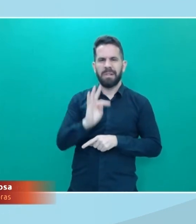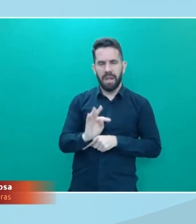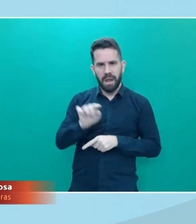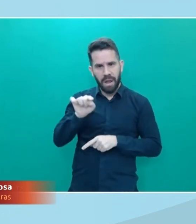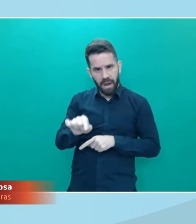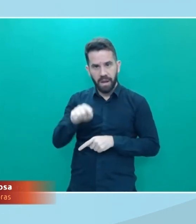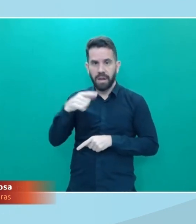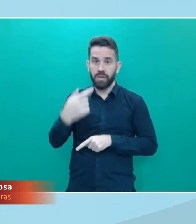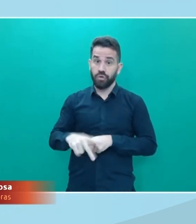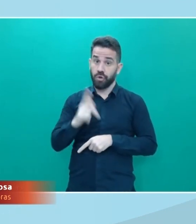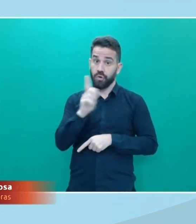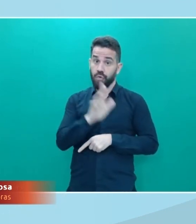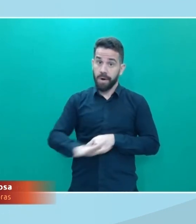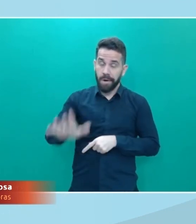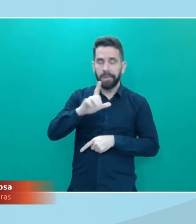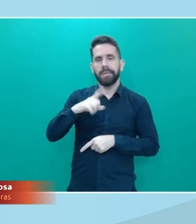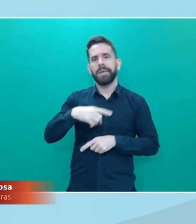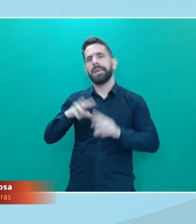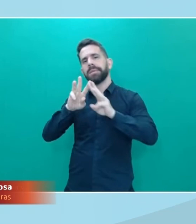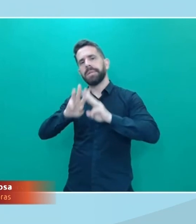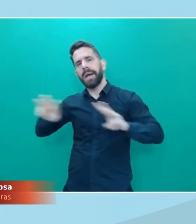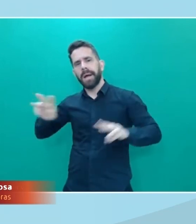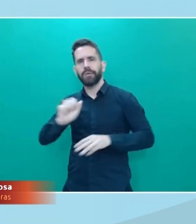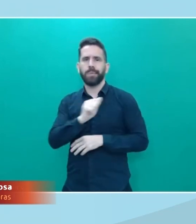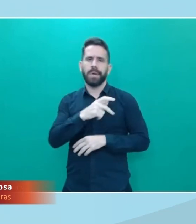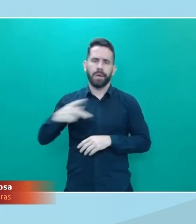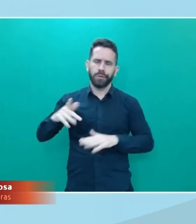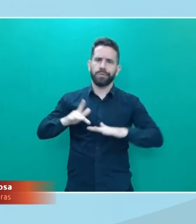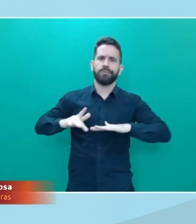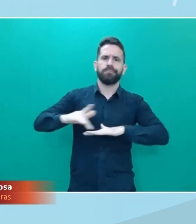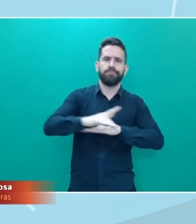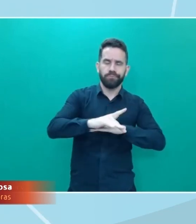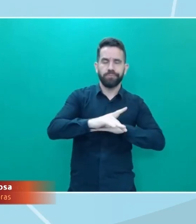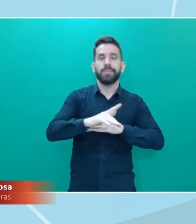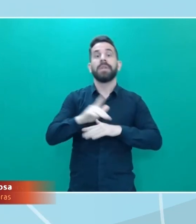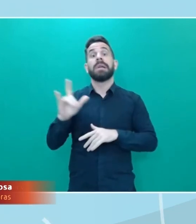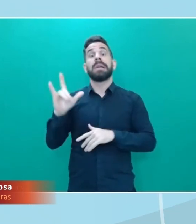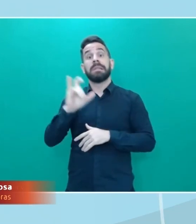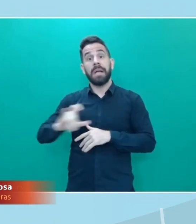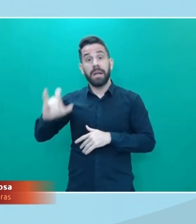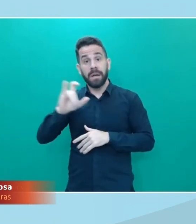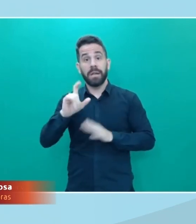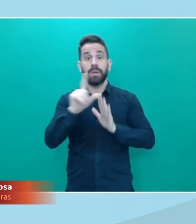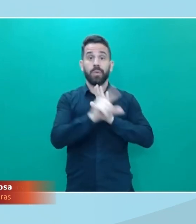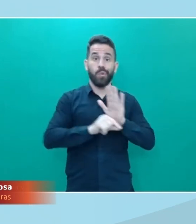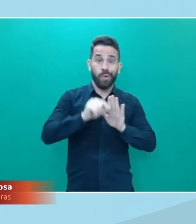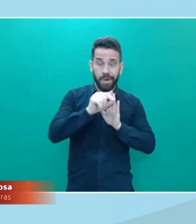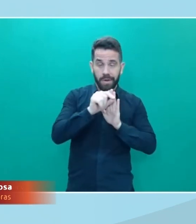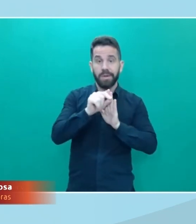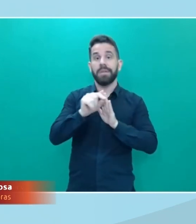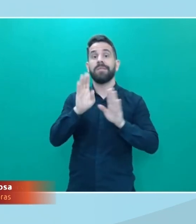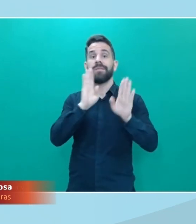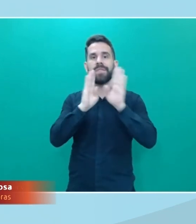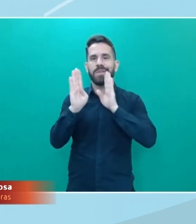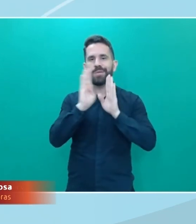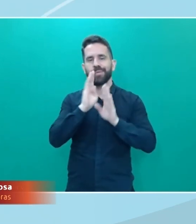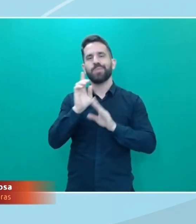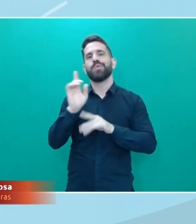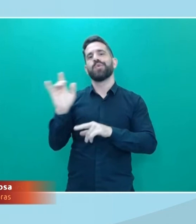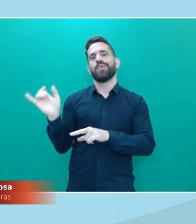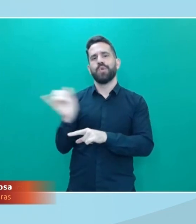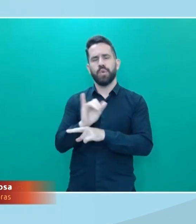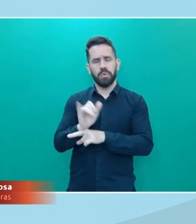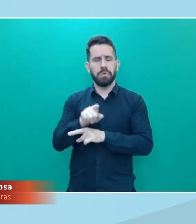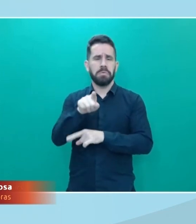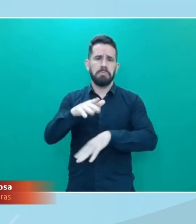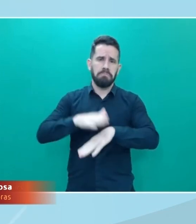várias redes sociais. A gente tem Instagram, Twitter, Facebook e YouTube, onde você pode fazer a sua contribuição, deixar o seu